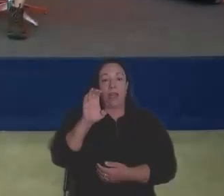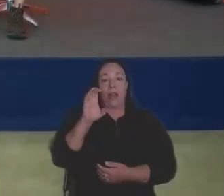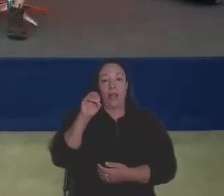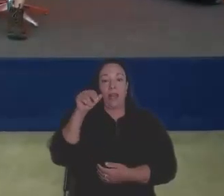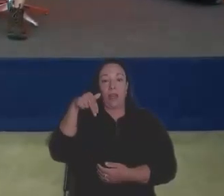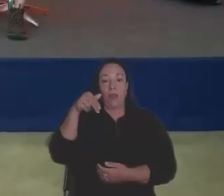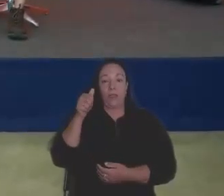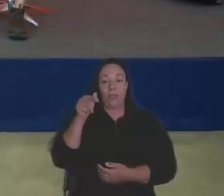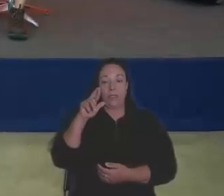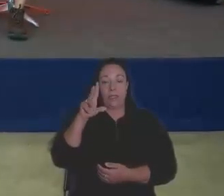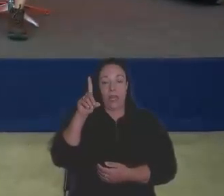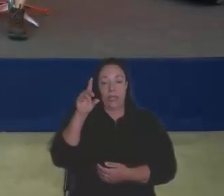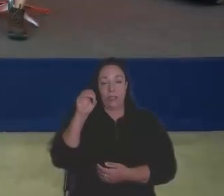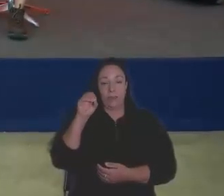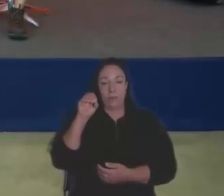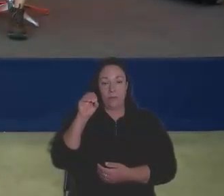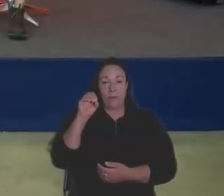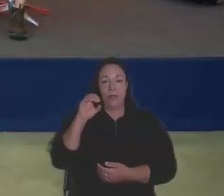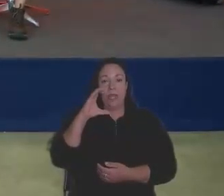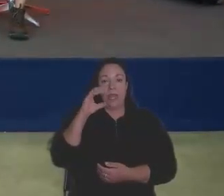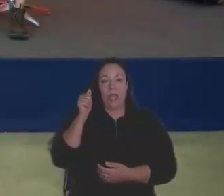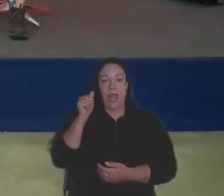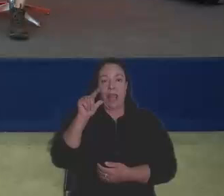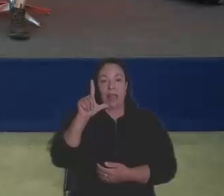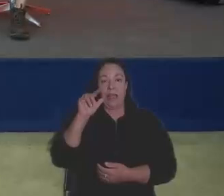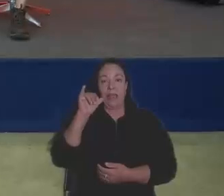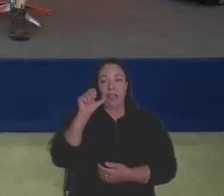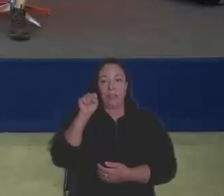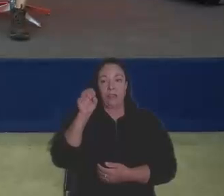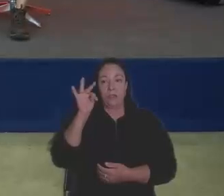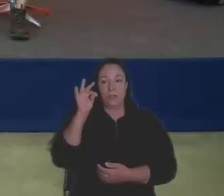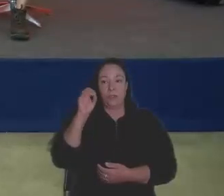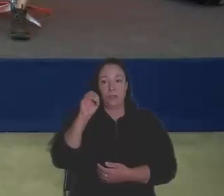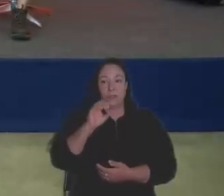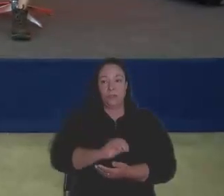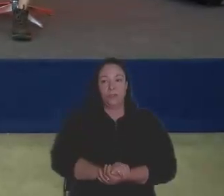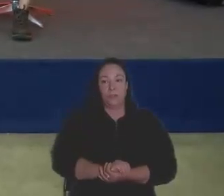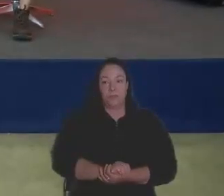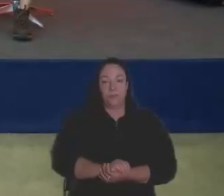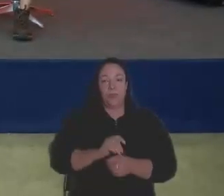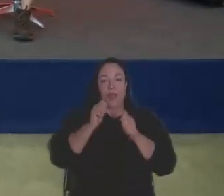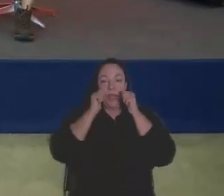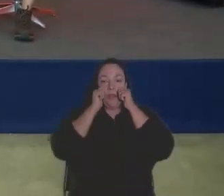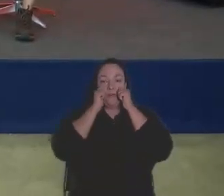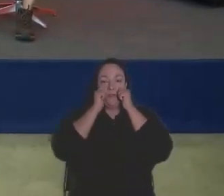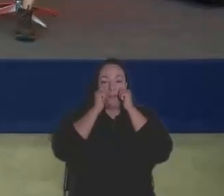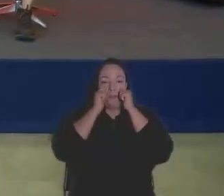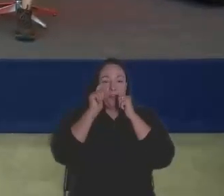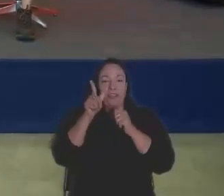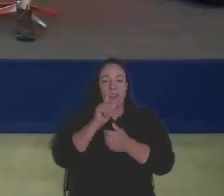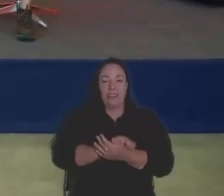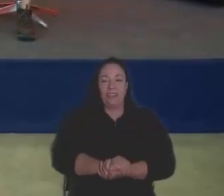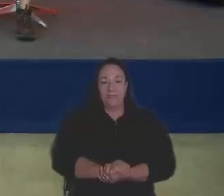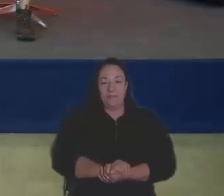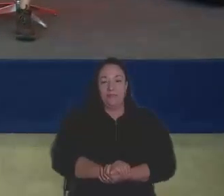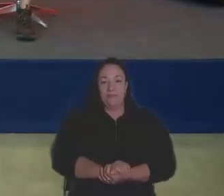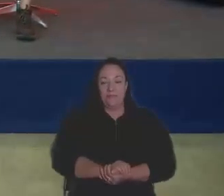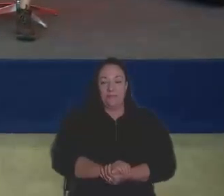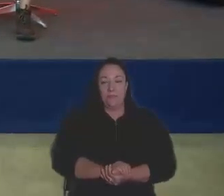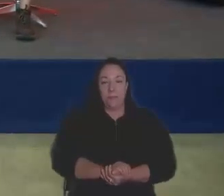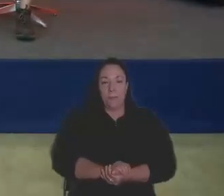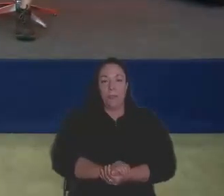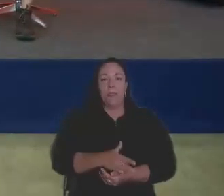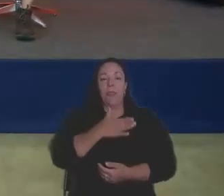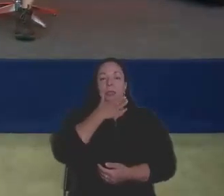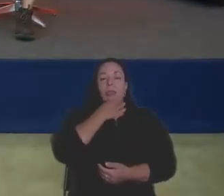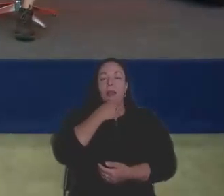Sérgio Leonardo Soares Calisto. Pai daquela fofura ali, ó, que está ali. Como que ele chama? É